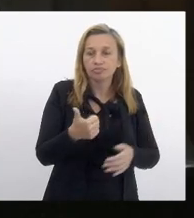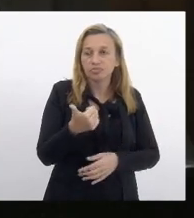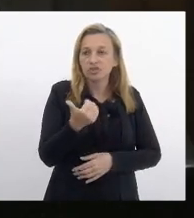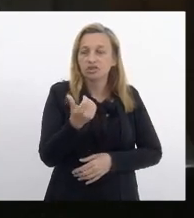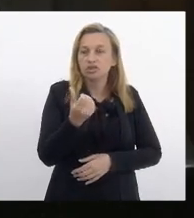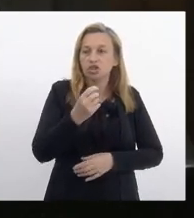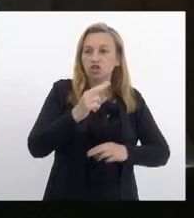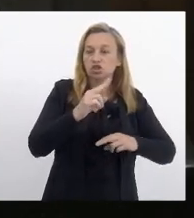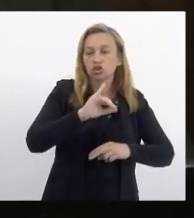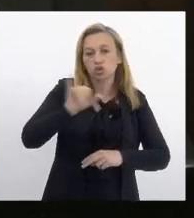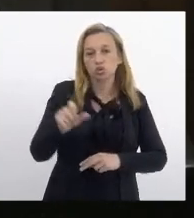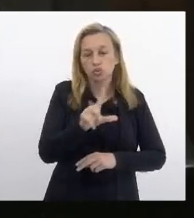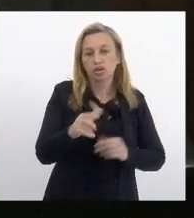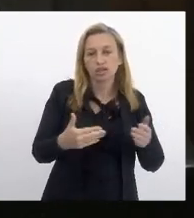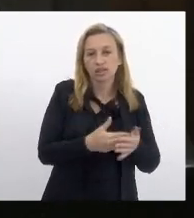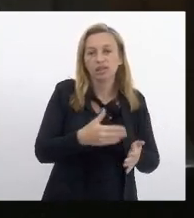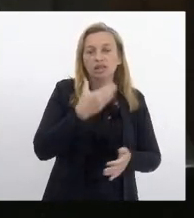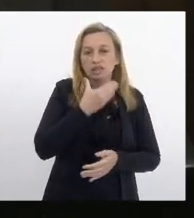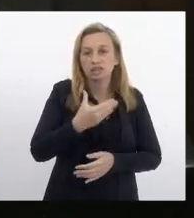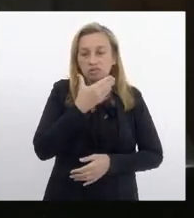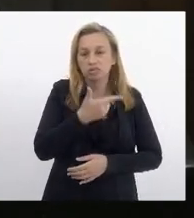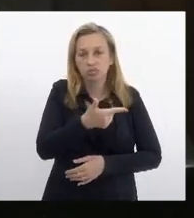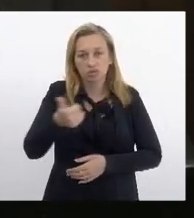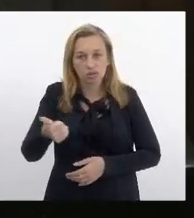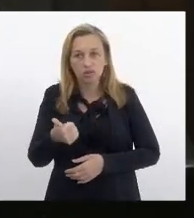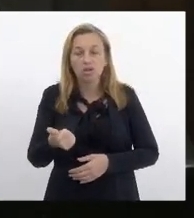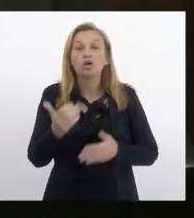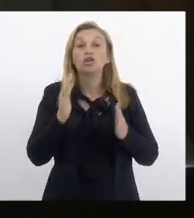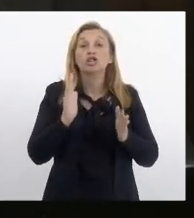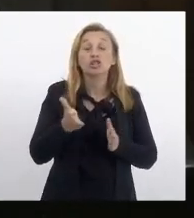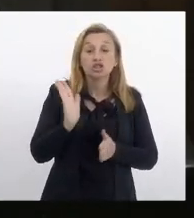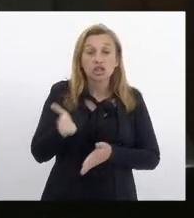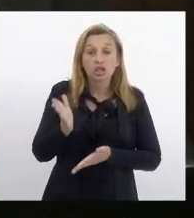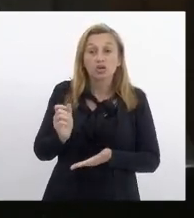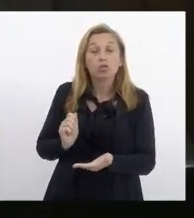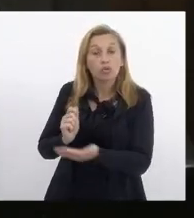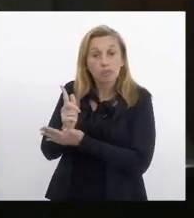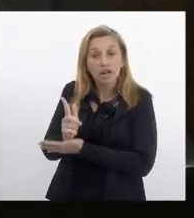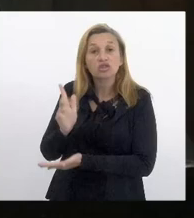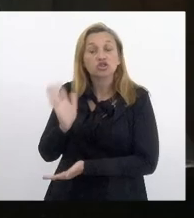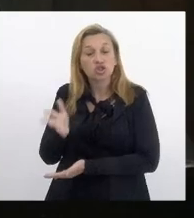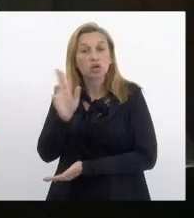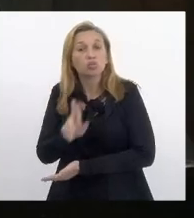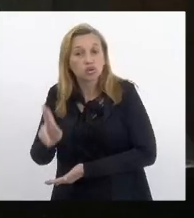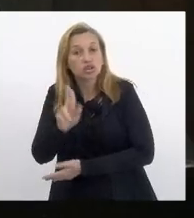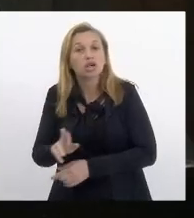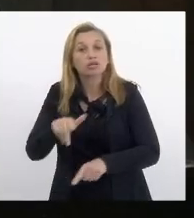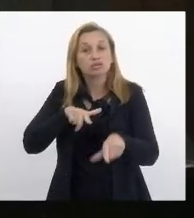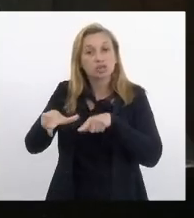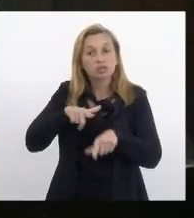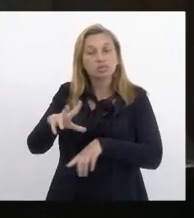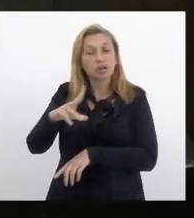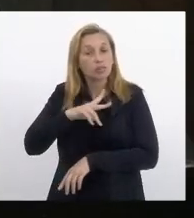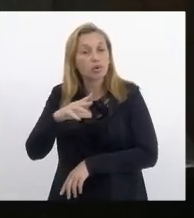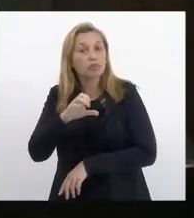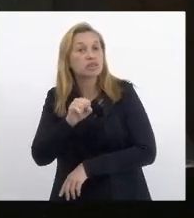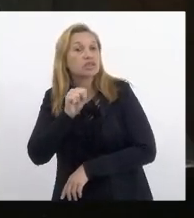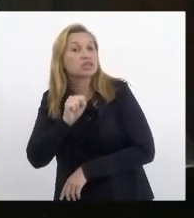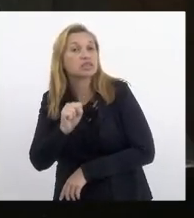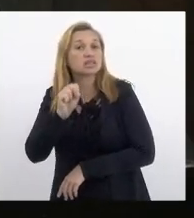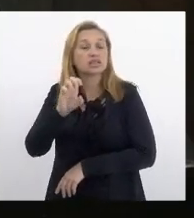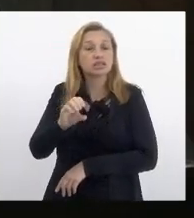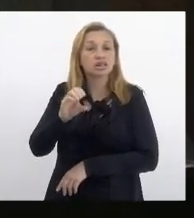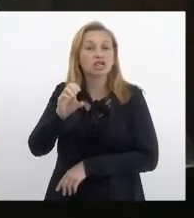E o que fazer, então, com os equipamentos já comprados, já usados no trabalho na própria SEDUC,